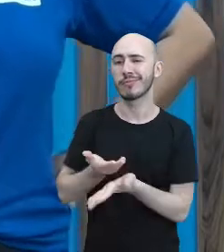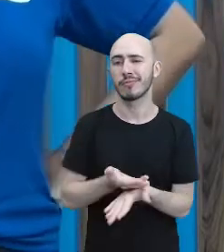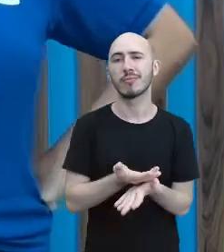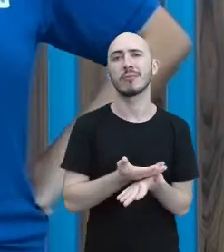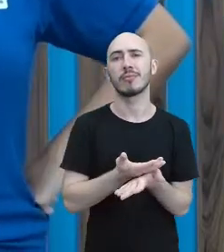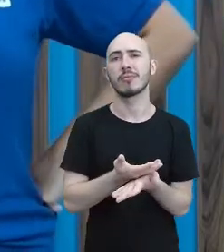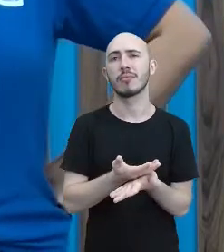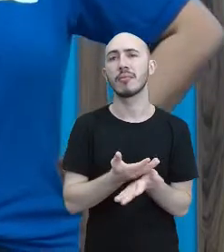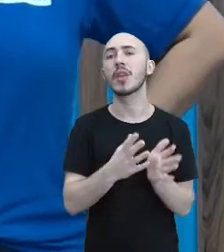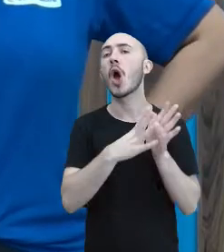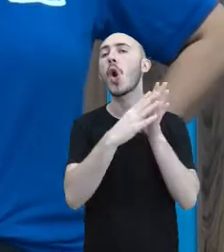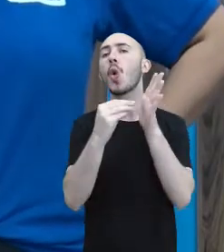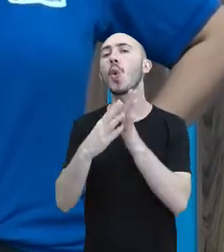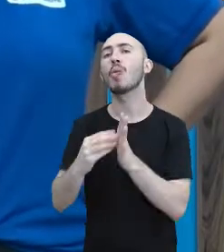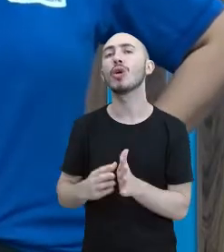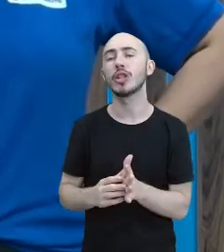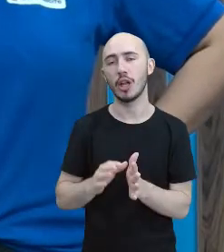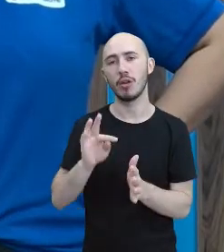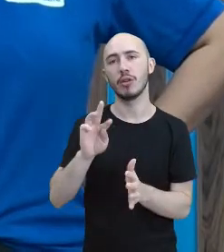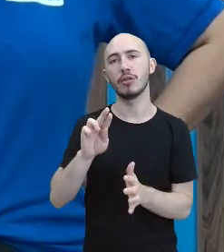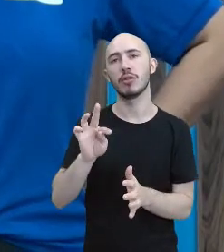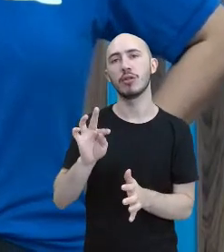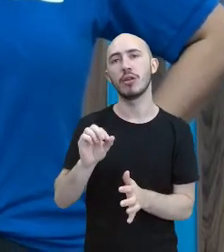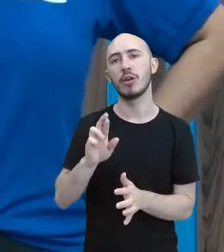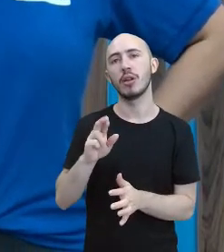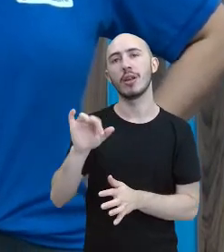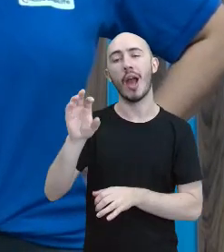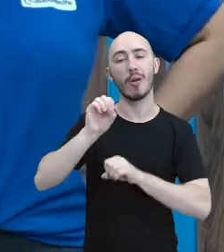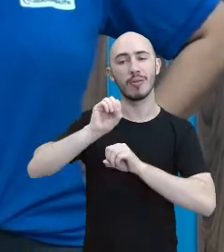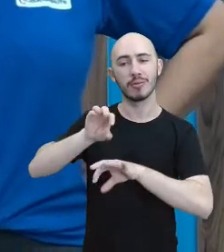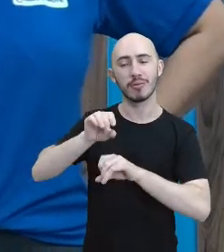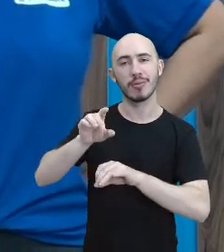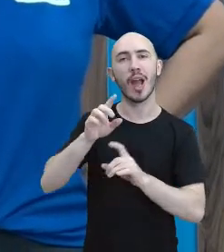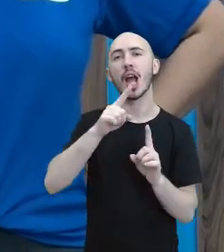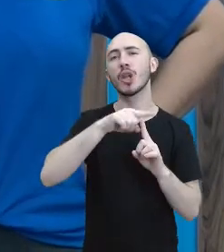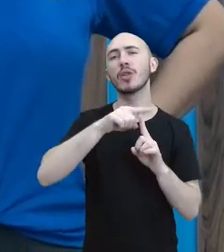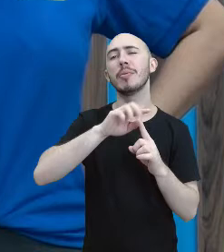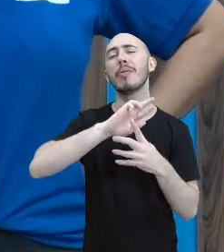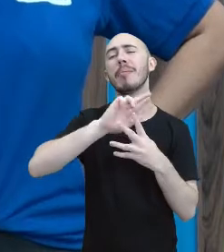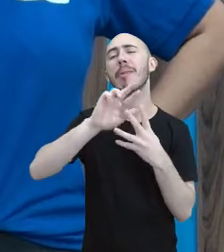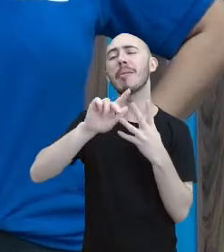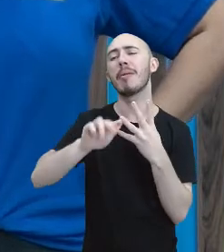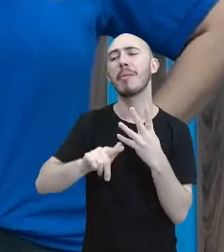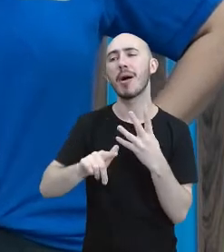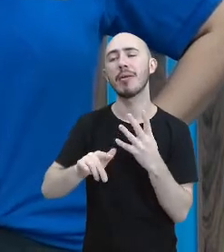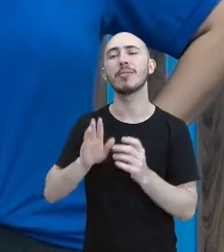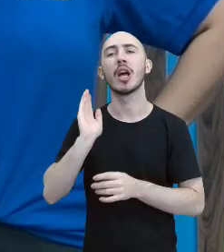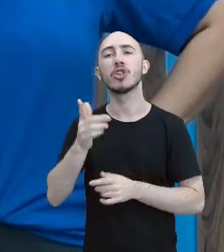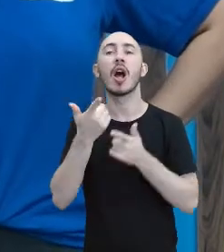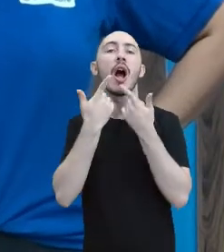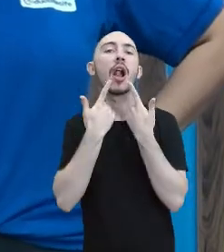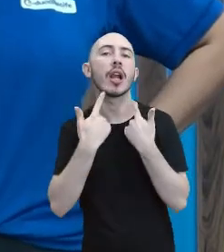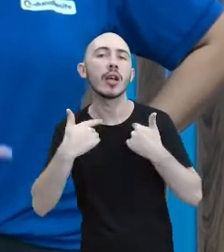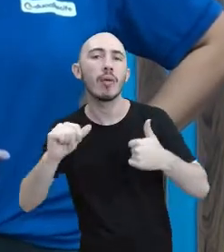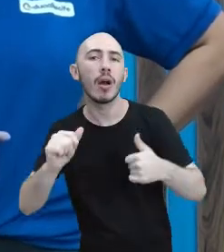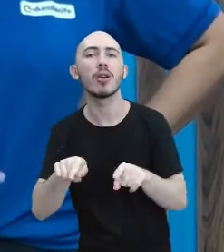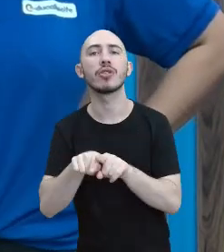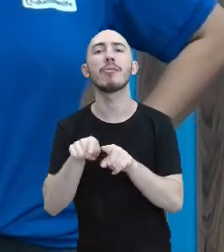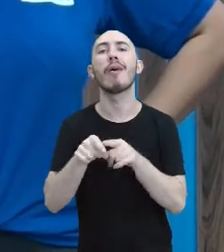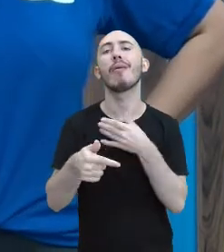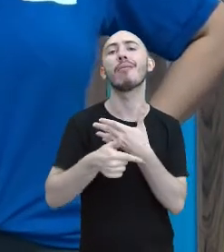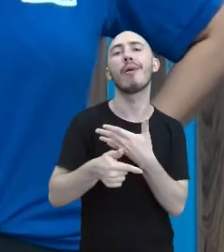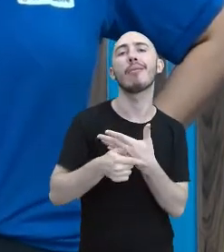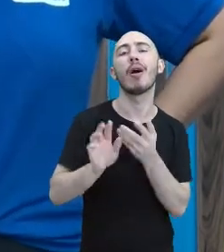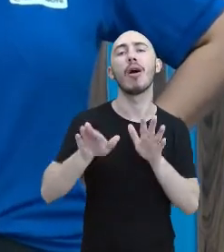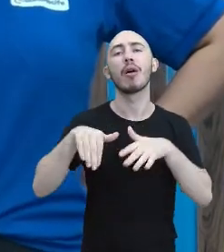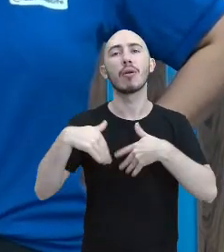diversos modelos de tutorial, né? Eu já trouxe sobre a linguagem do tutorial, eu já trouxe as funções,